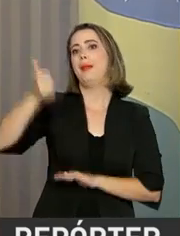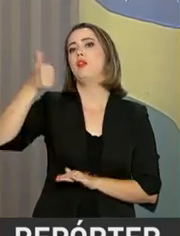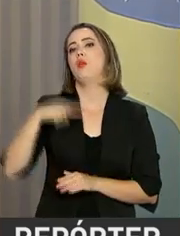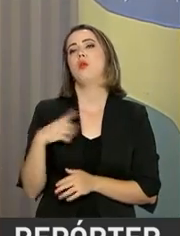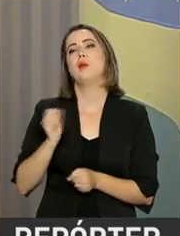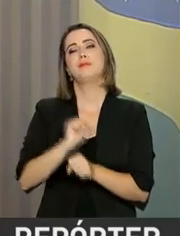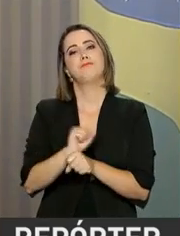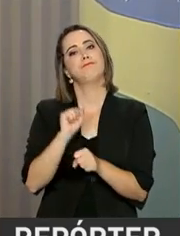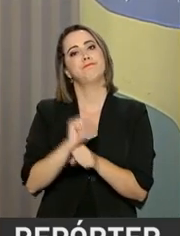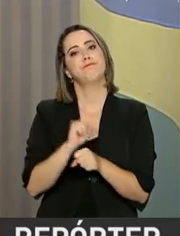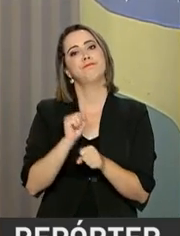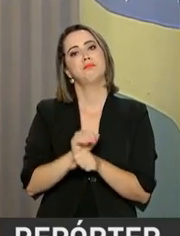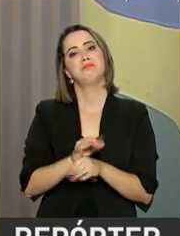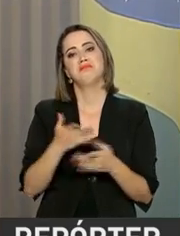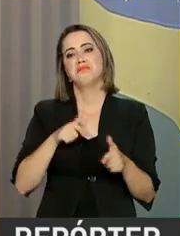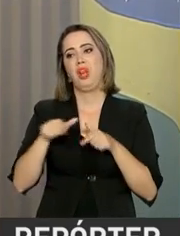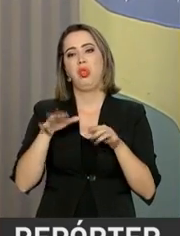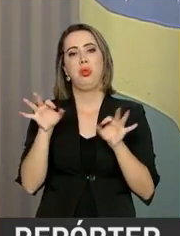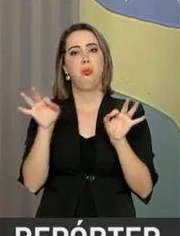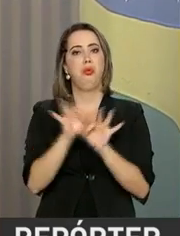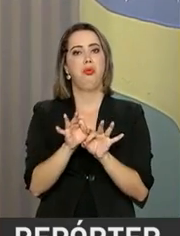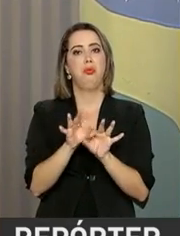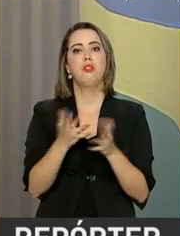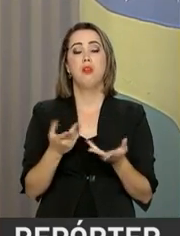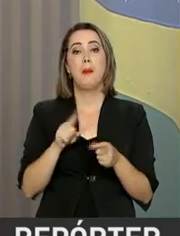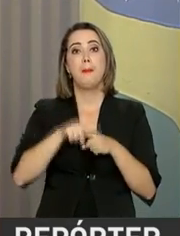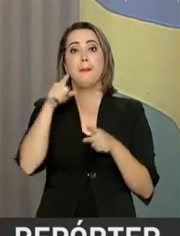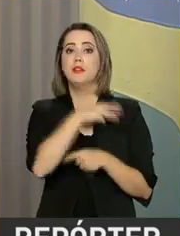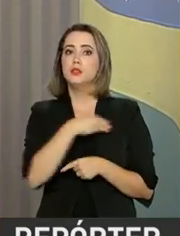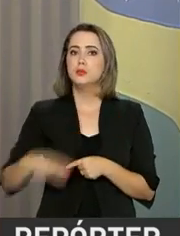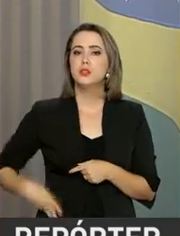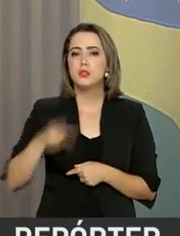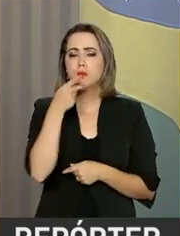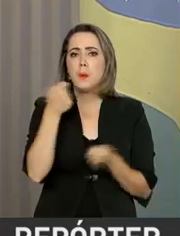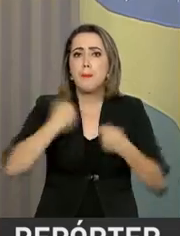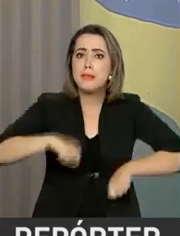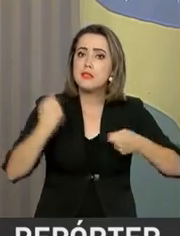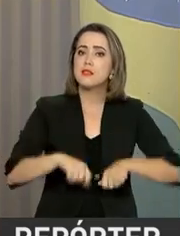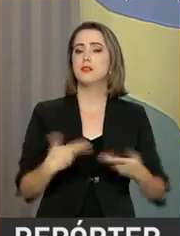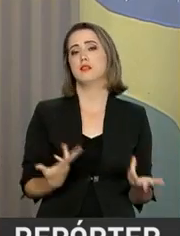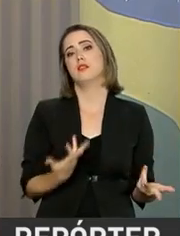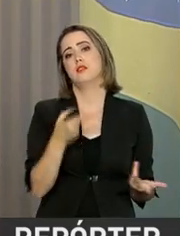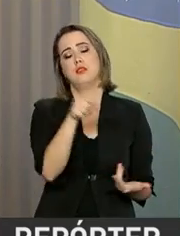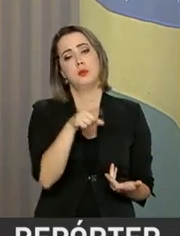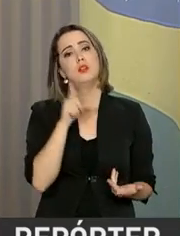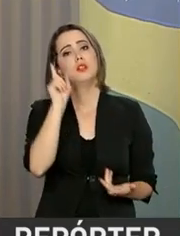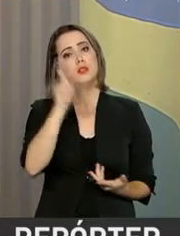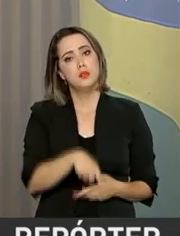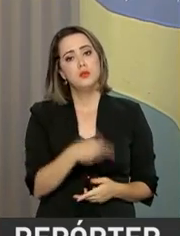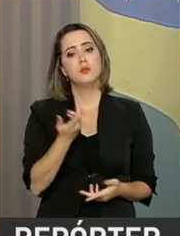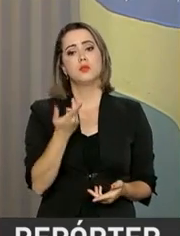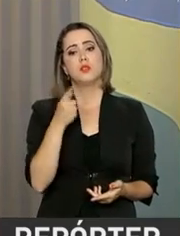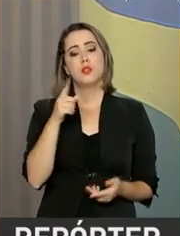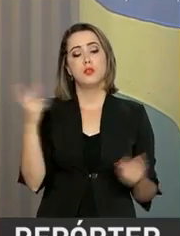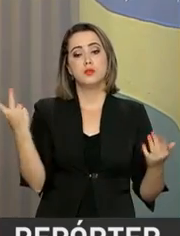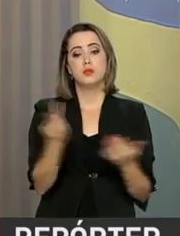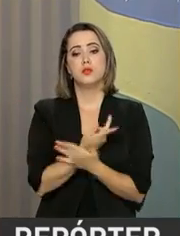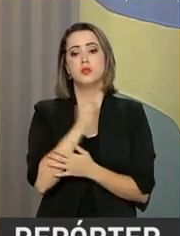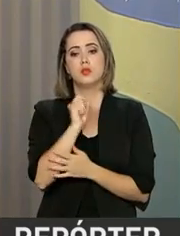fazer absolutamente nada disso, mas o Meirelles dizia que não é opinião, é uma necessidade. Quer dizer, é um